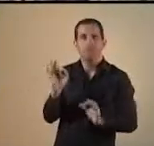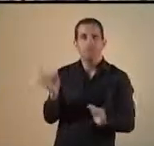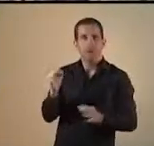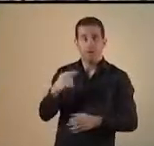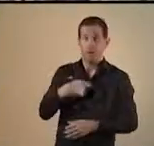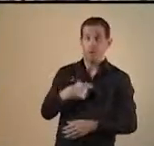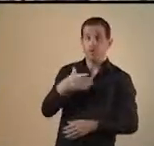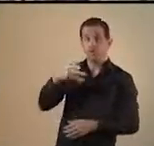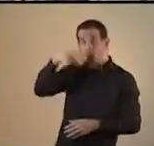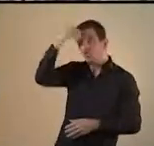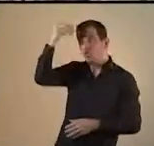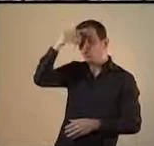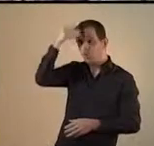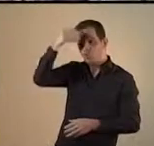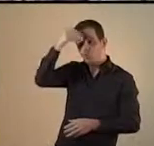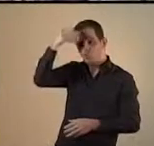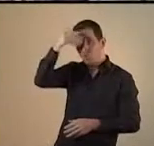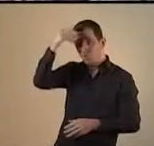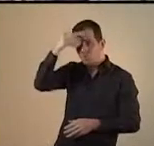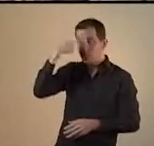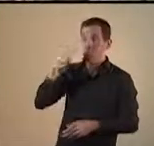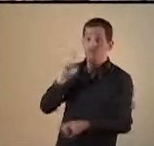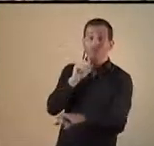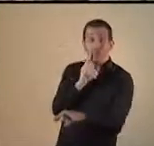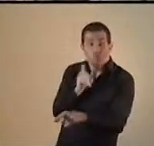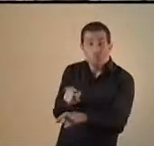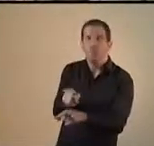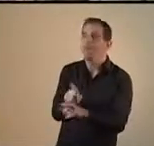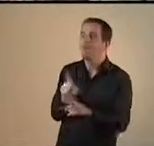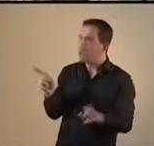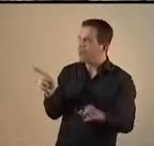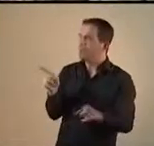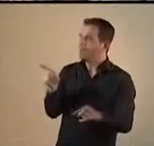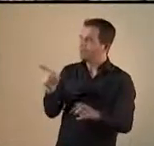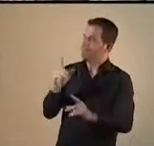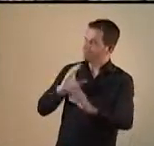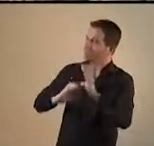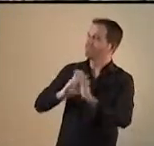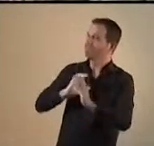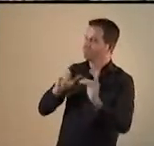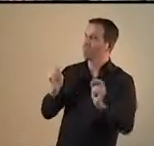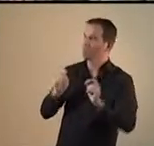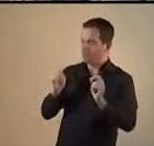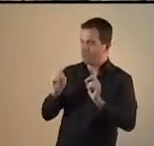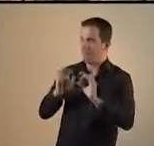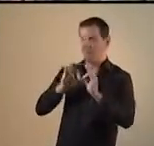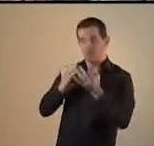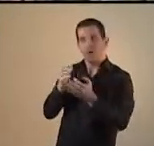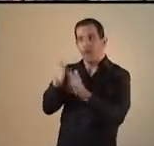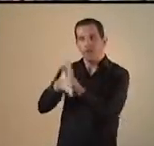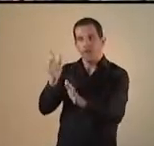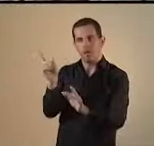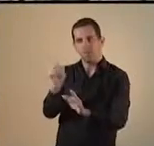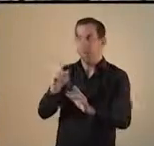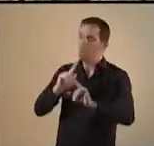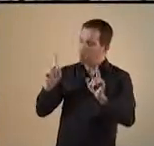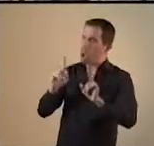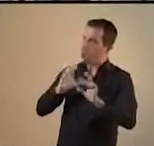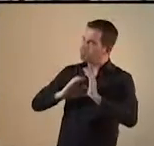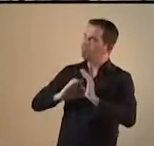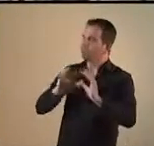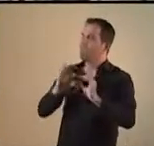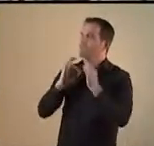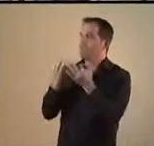a conversar com você, porque o tema me fascina, entende como é que é? Eu tenho um sobrinho que é surdo, mas a gente